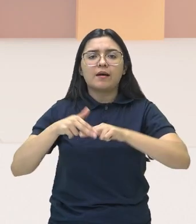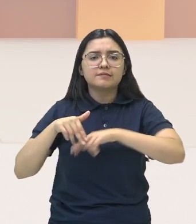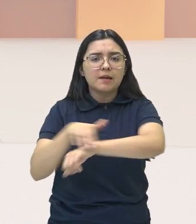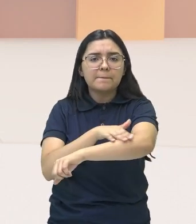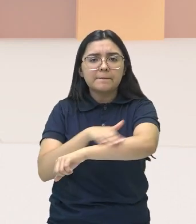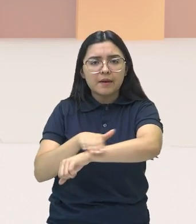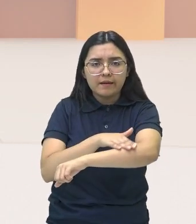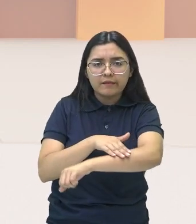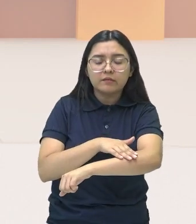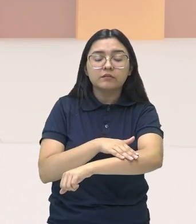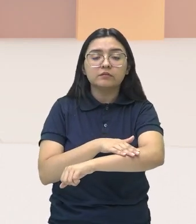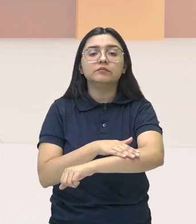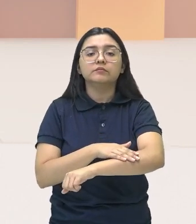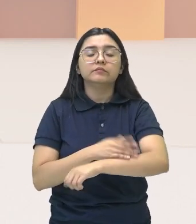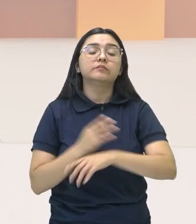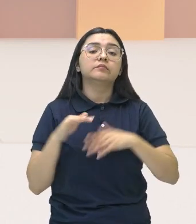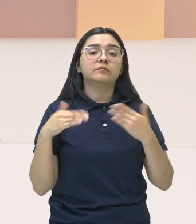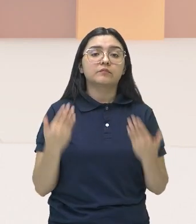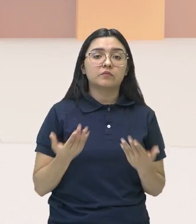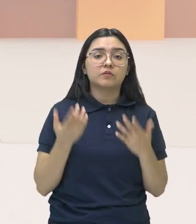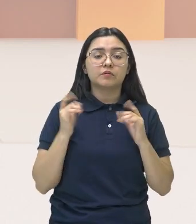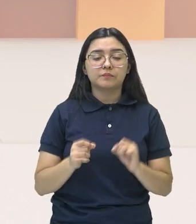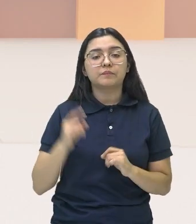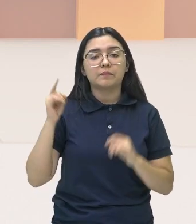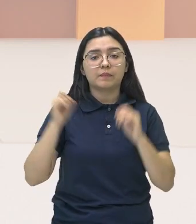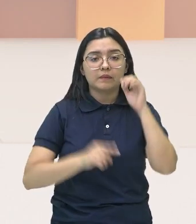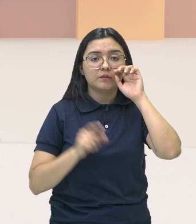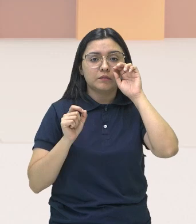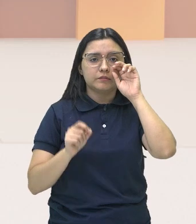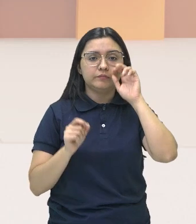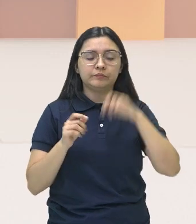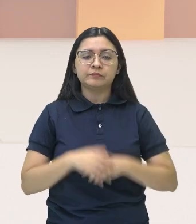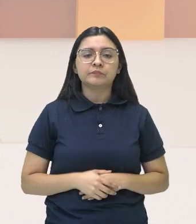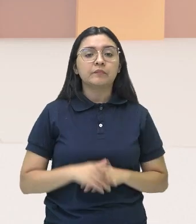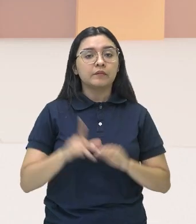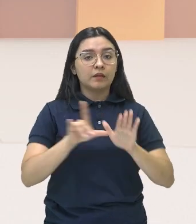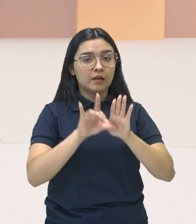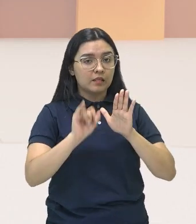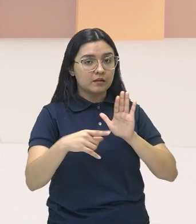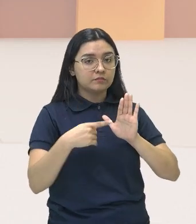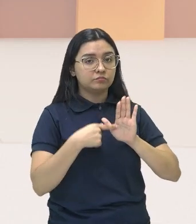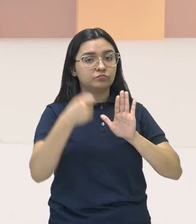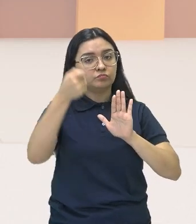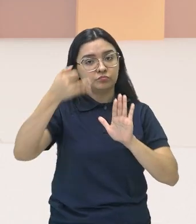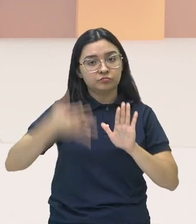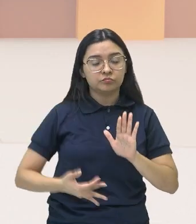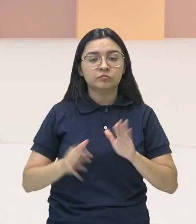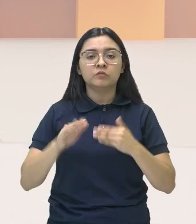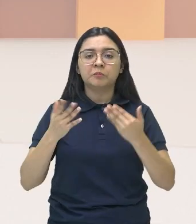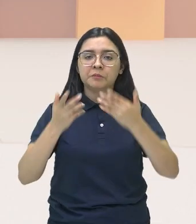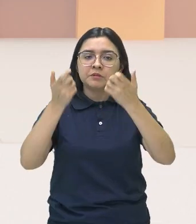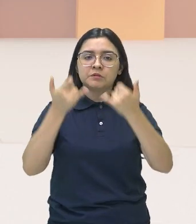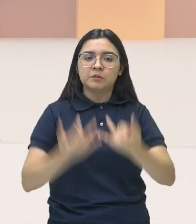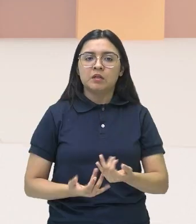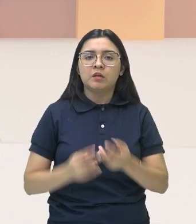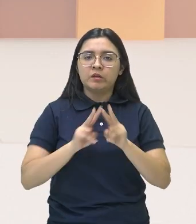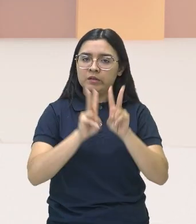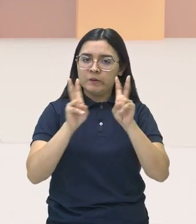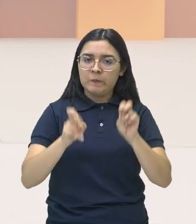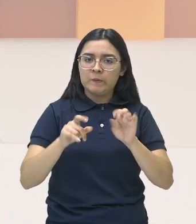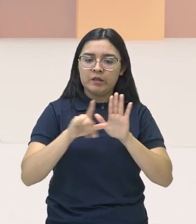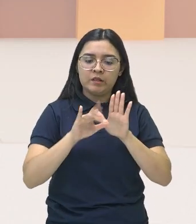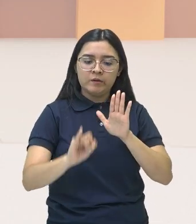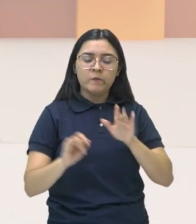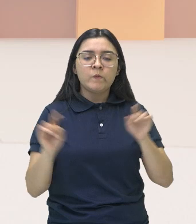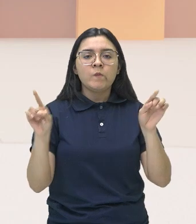da pessoa. Então, isso aqui a lei diz. Como nós estamos falando da lei, então nós estamos falando